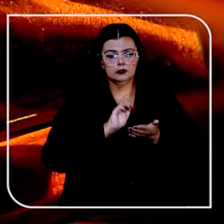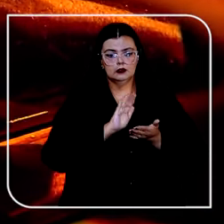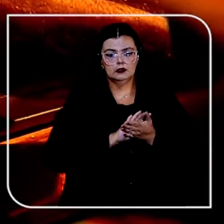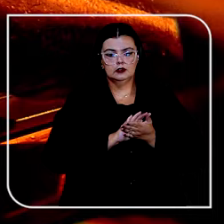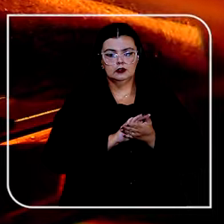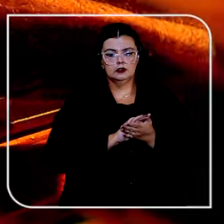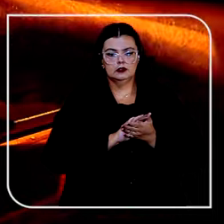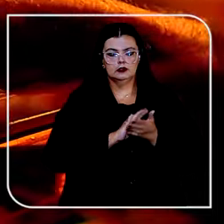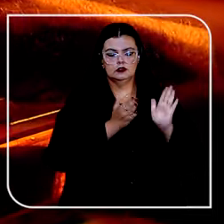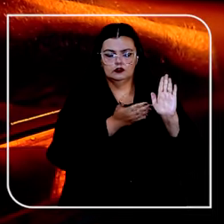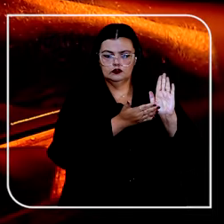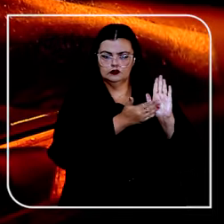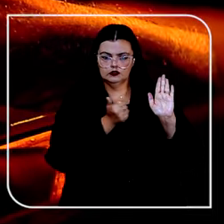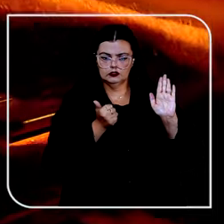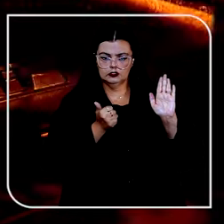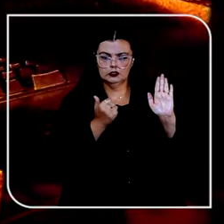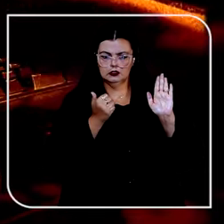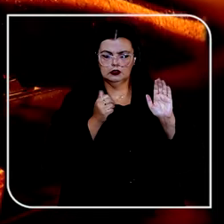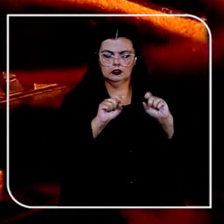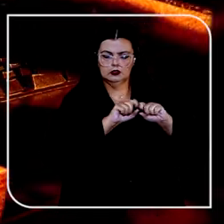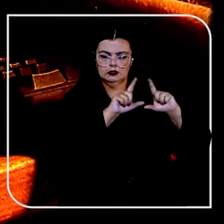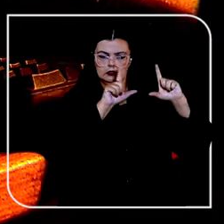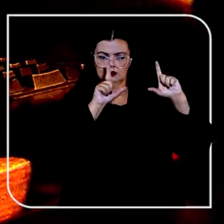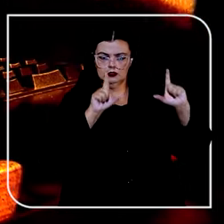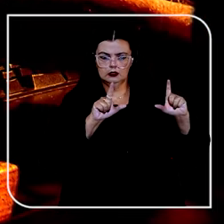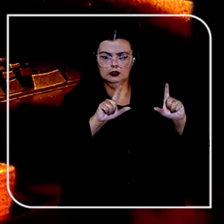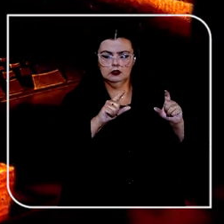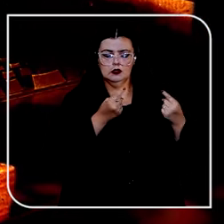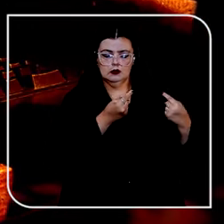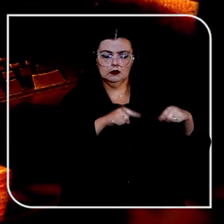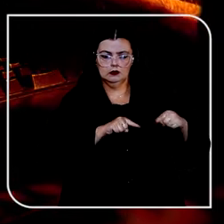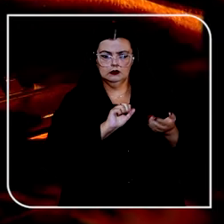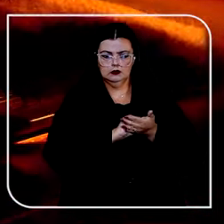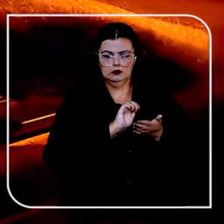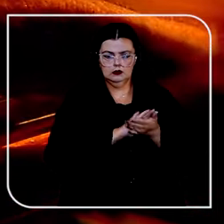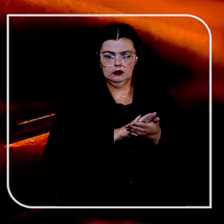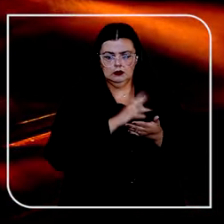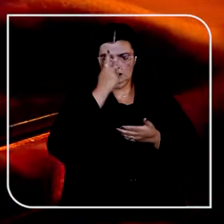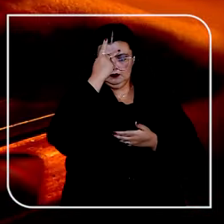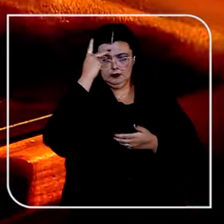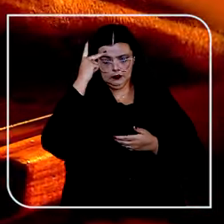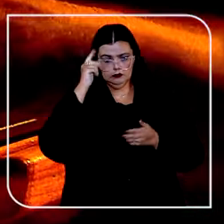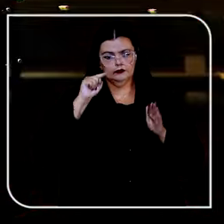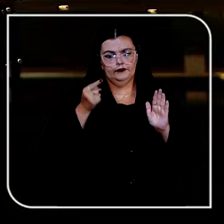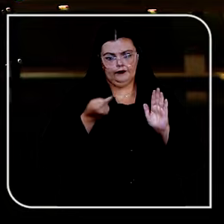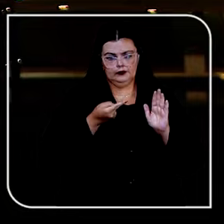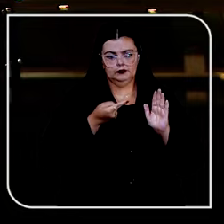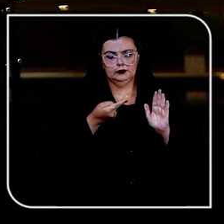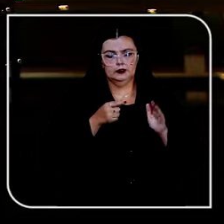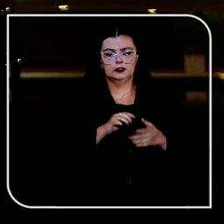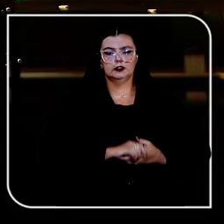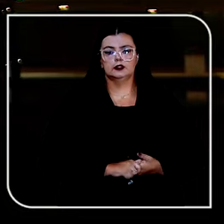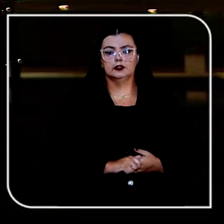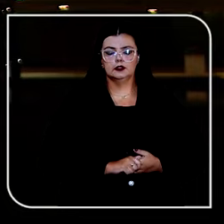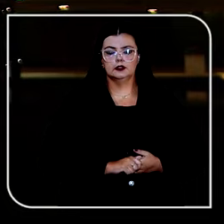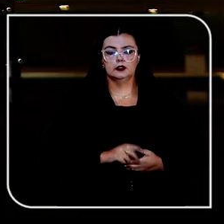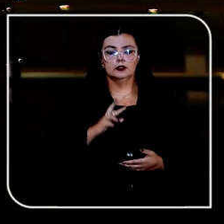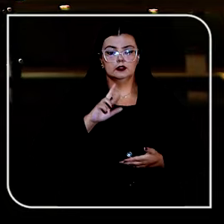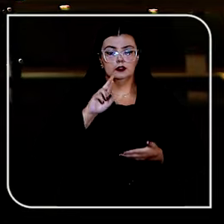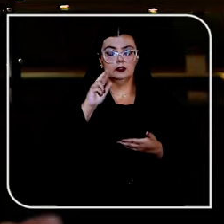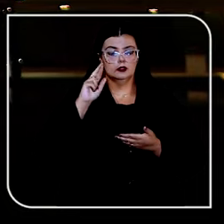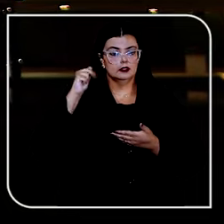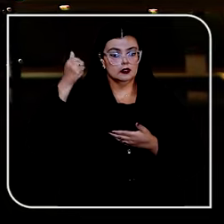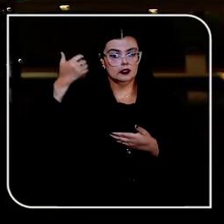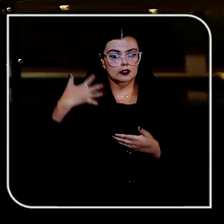excepcional de remoção do conteúdo ofensivo mediante simples notificação da vítima na ocasião do julgamento O